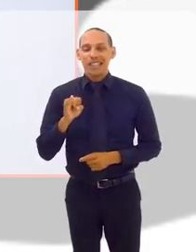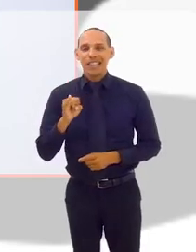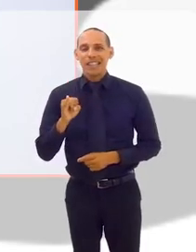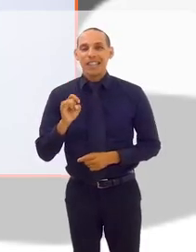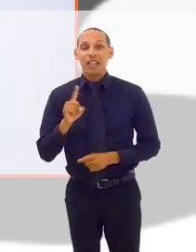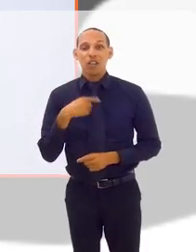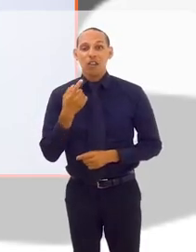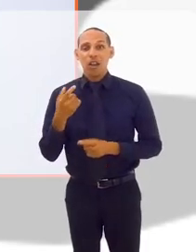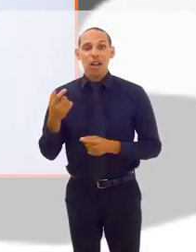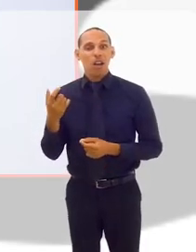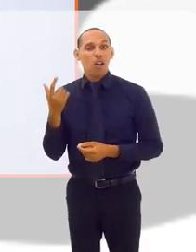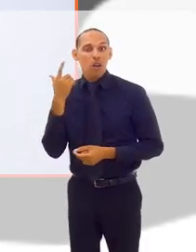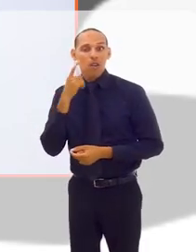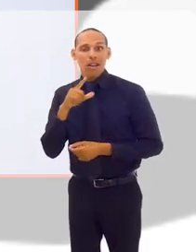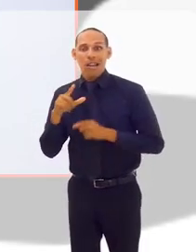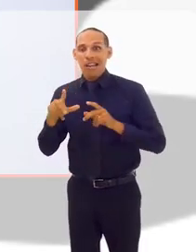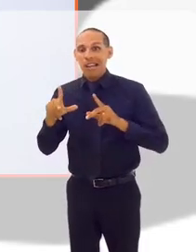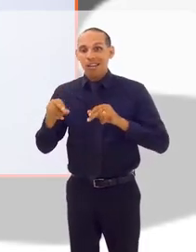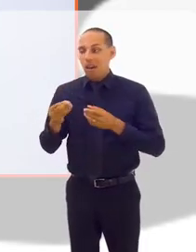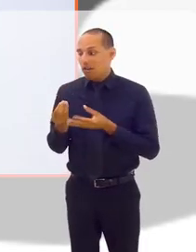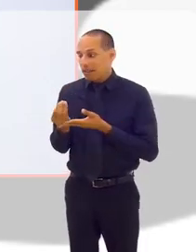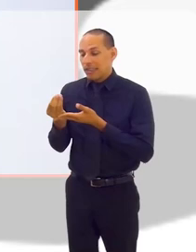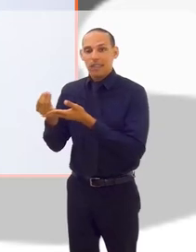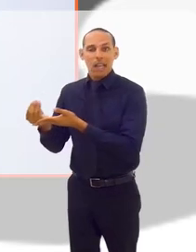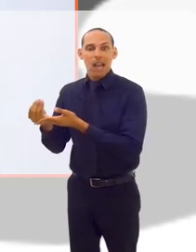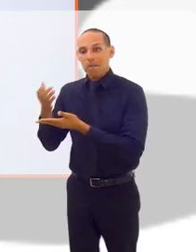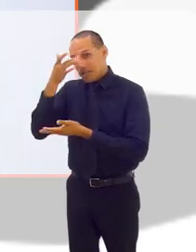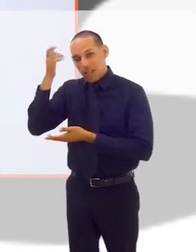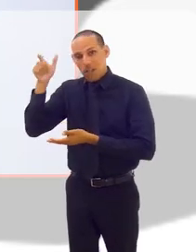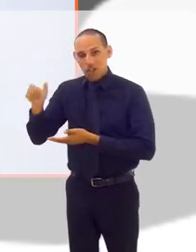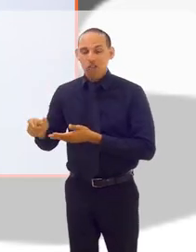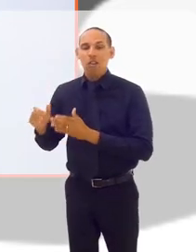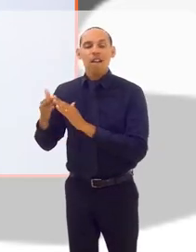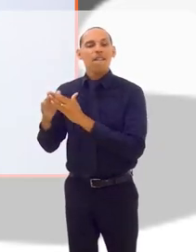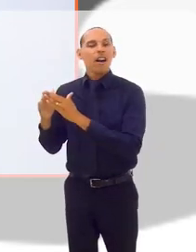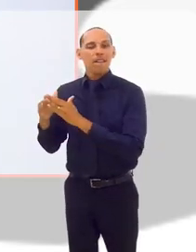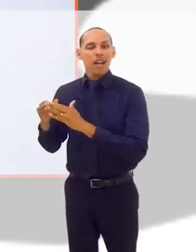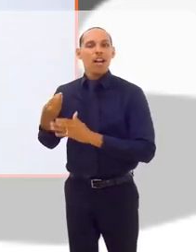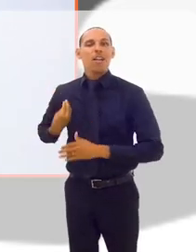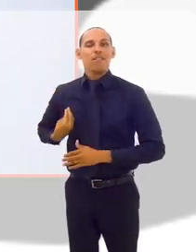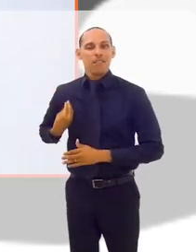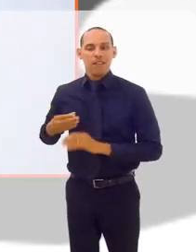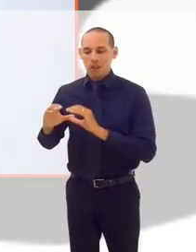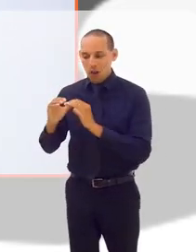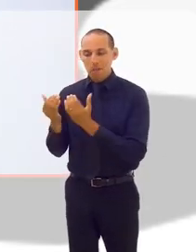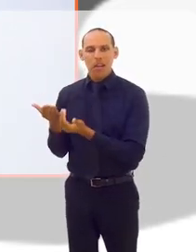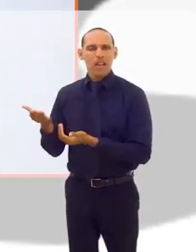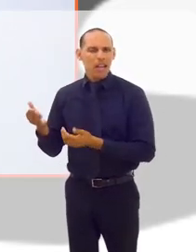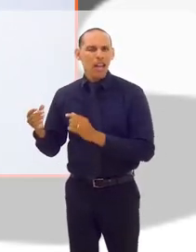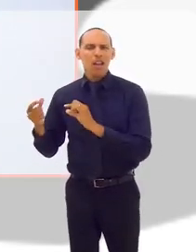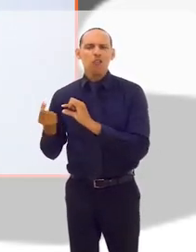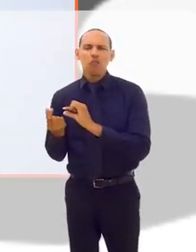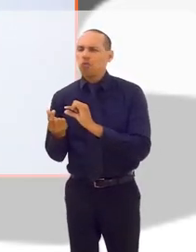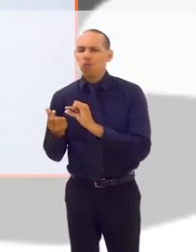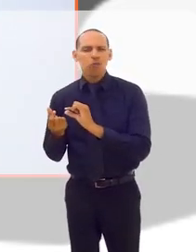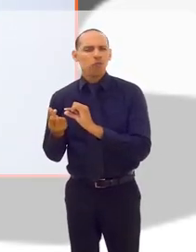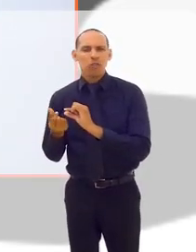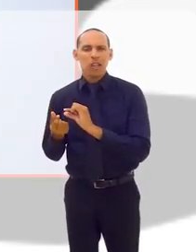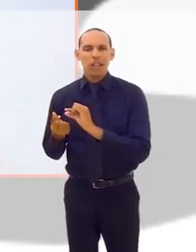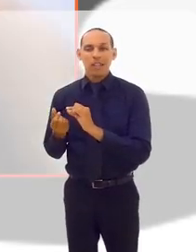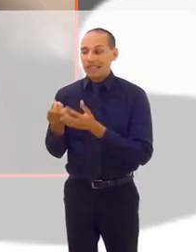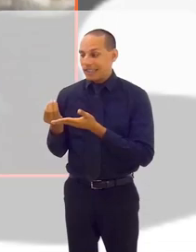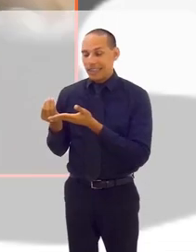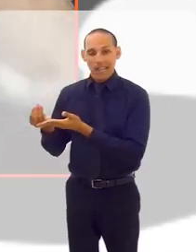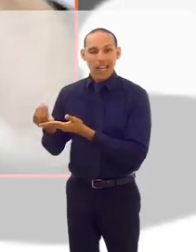mesma margem for entregue ao favelado, ao morador da comunidade, à pessoa de baixa e baixíssima